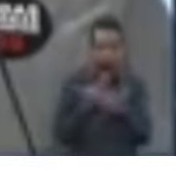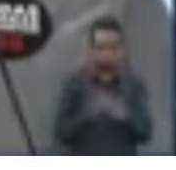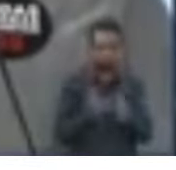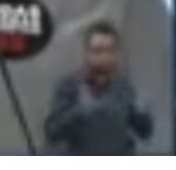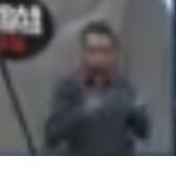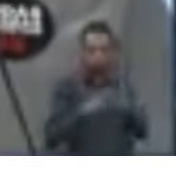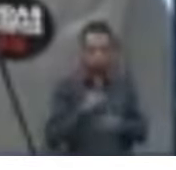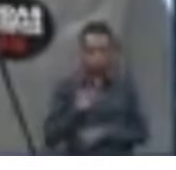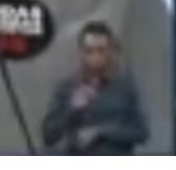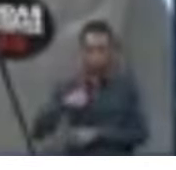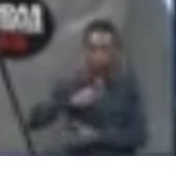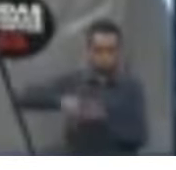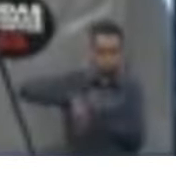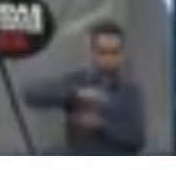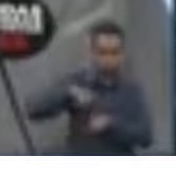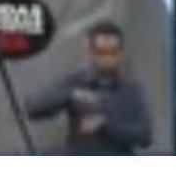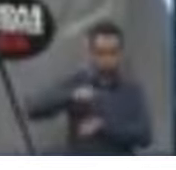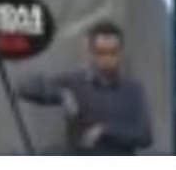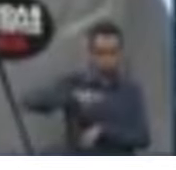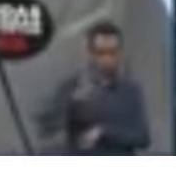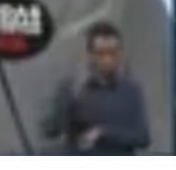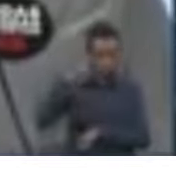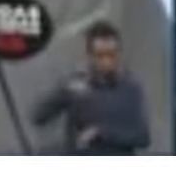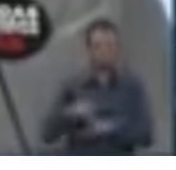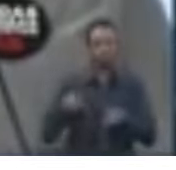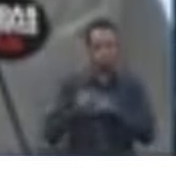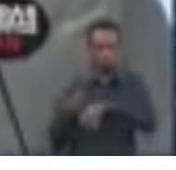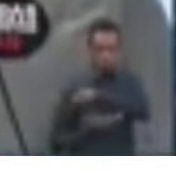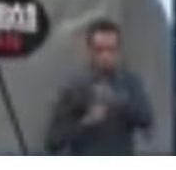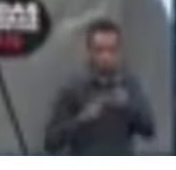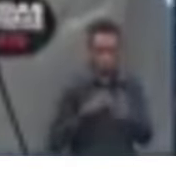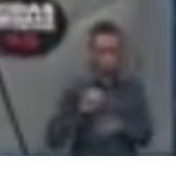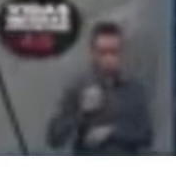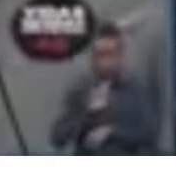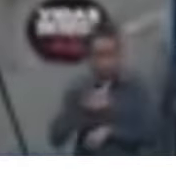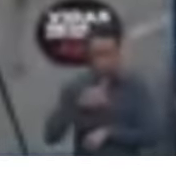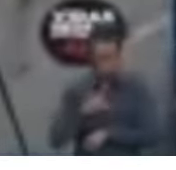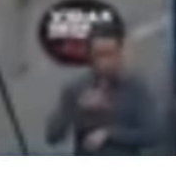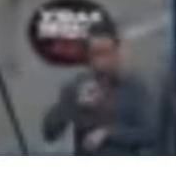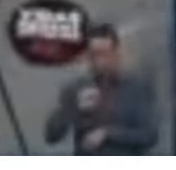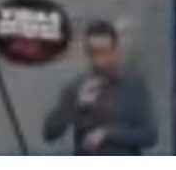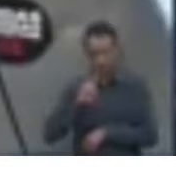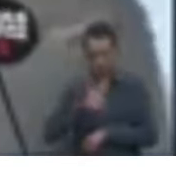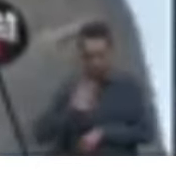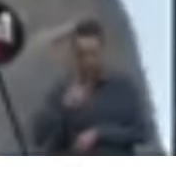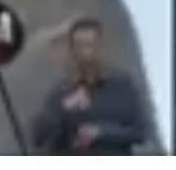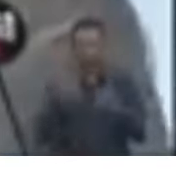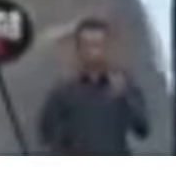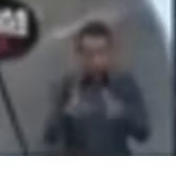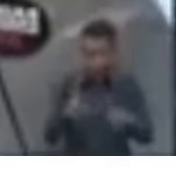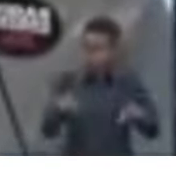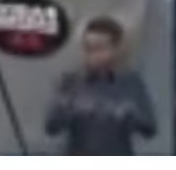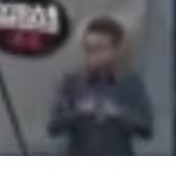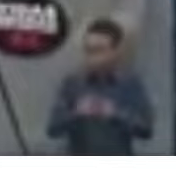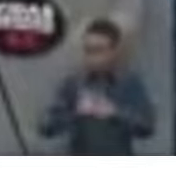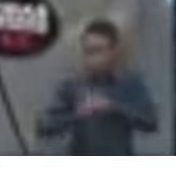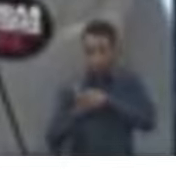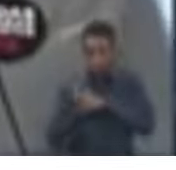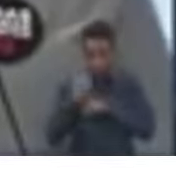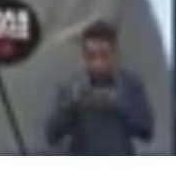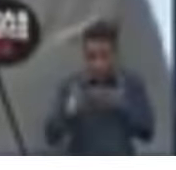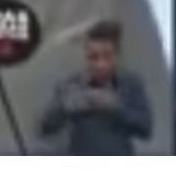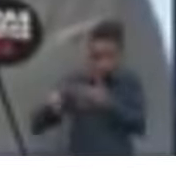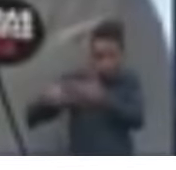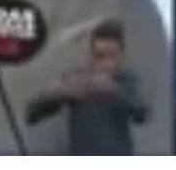uma esculhambação no país todo, aqui em São Paulo também. O PSDB não fez diferente na pandemia. Estamos vendo os negócios sendo